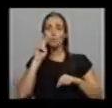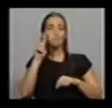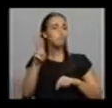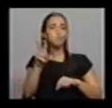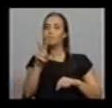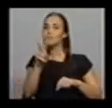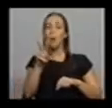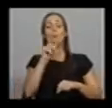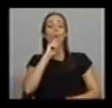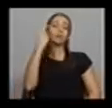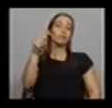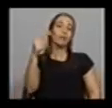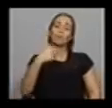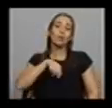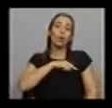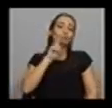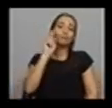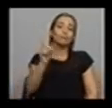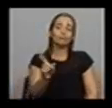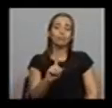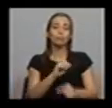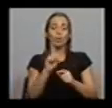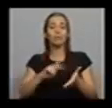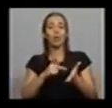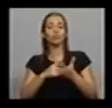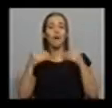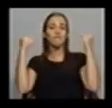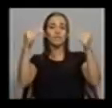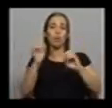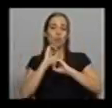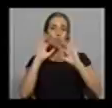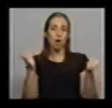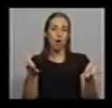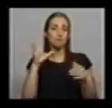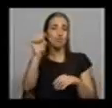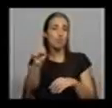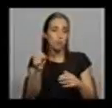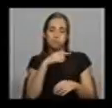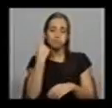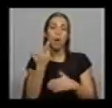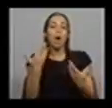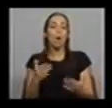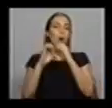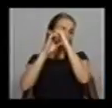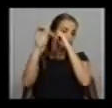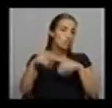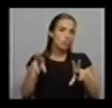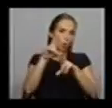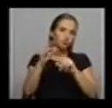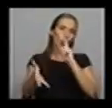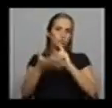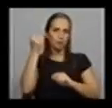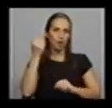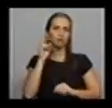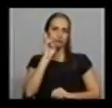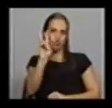dizer que não estivessem lá, mas não encontraram porque não tinham tecnologia suficiente para detectar. O MUSE, se calhar, veio dar a volta a essa questão. E muito